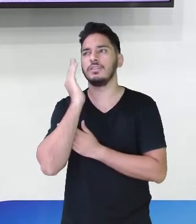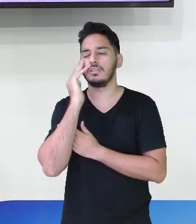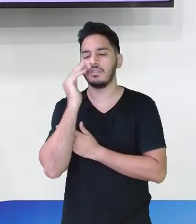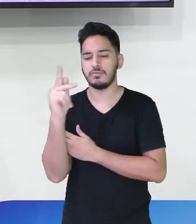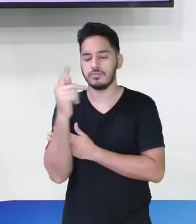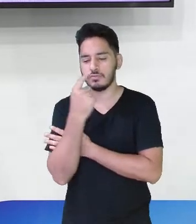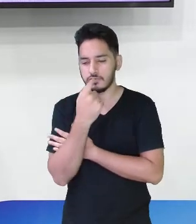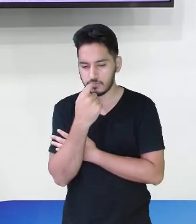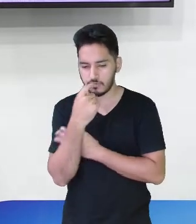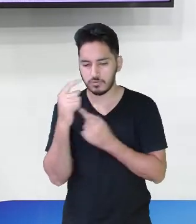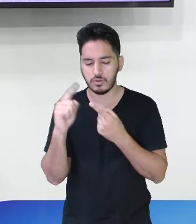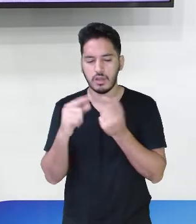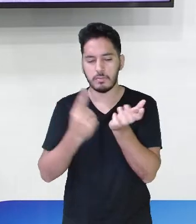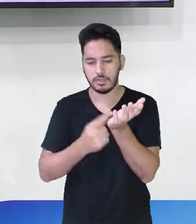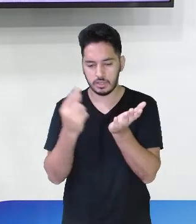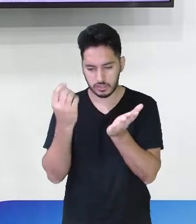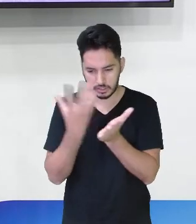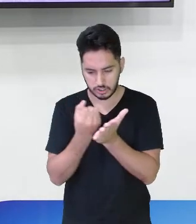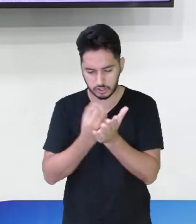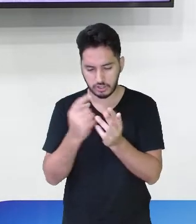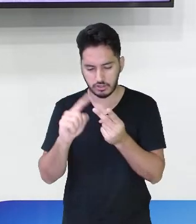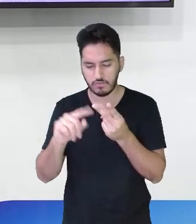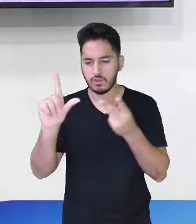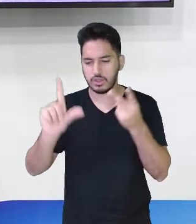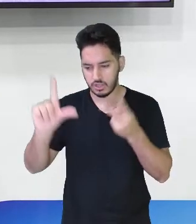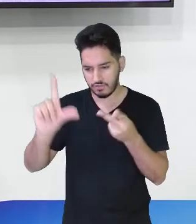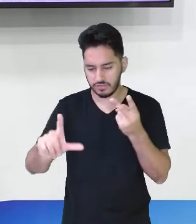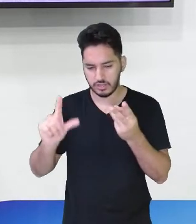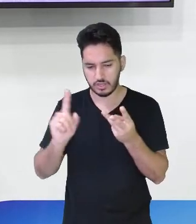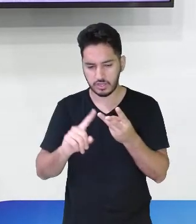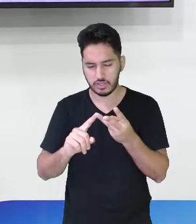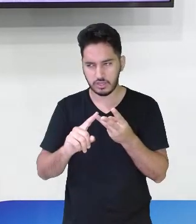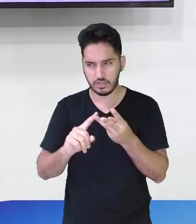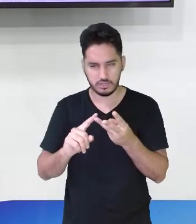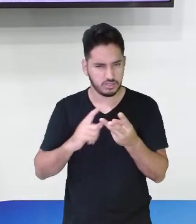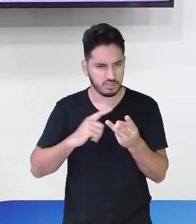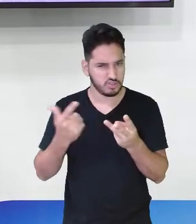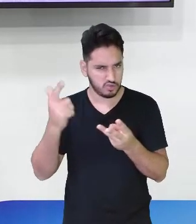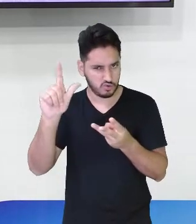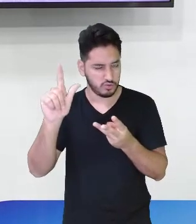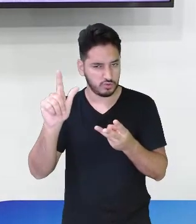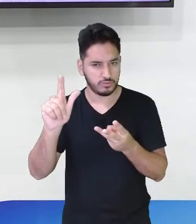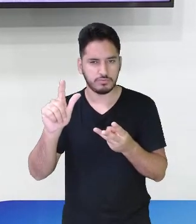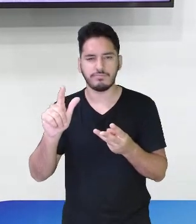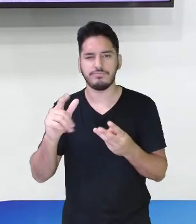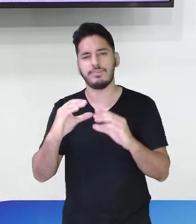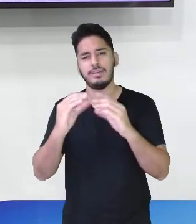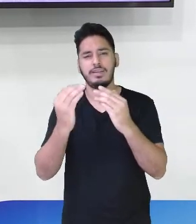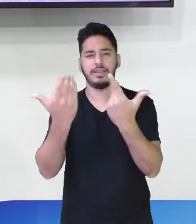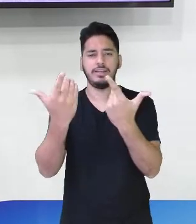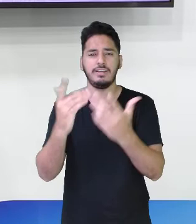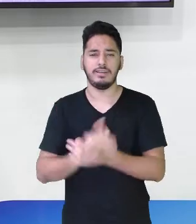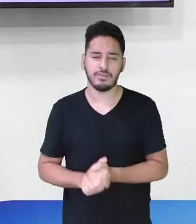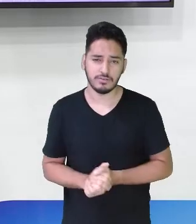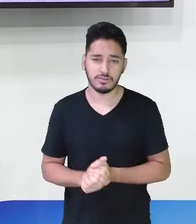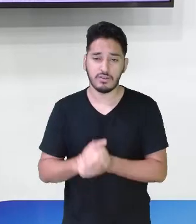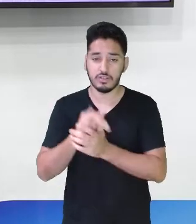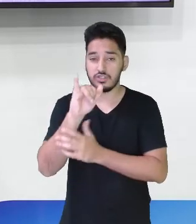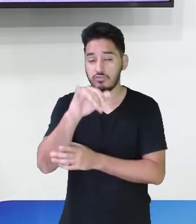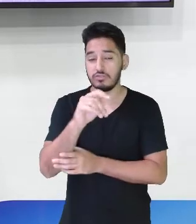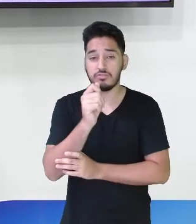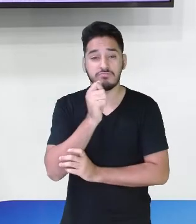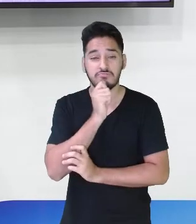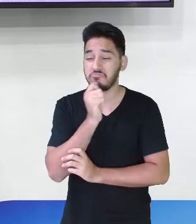professora. Aplicativo, TV. Existe outro canal? Com certeza. Se você